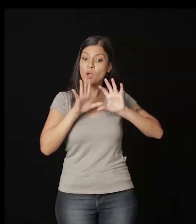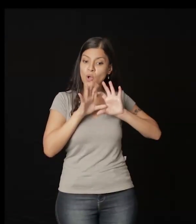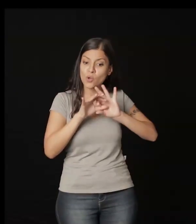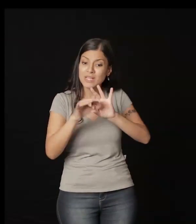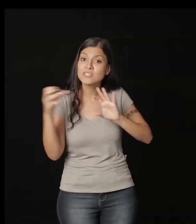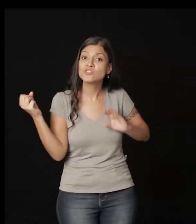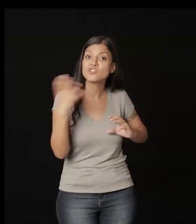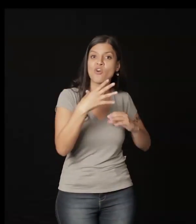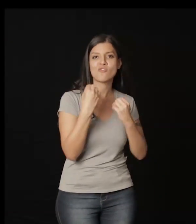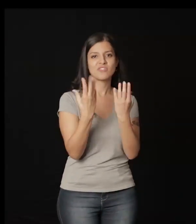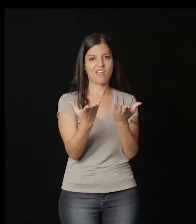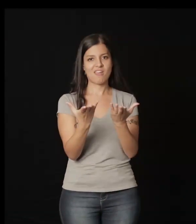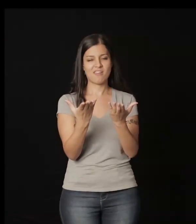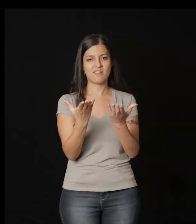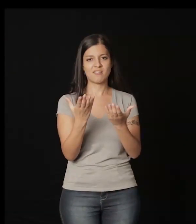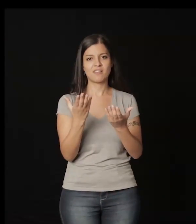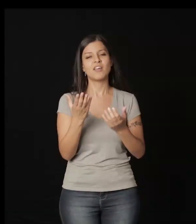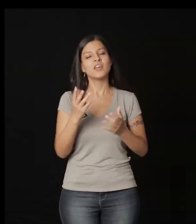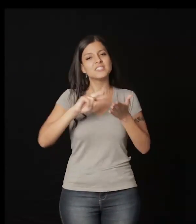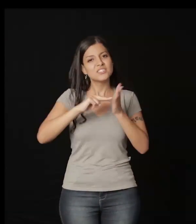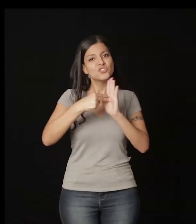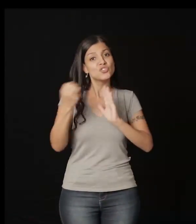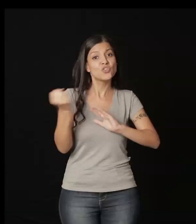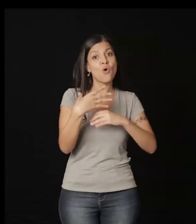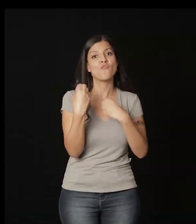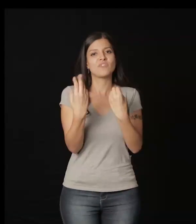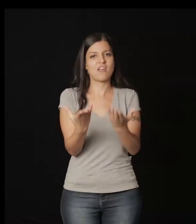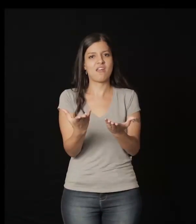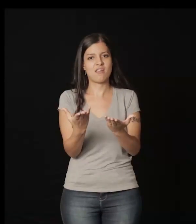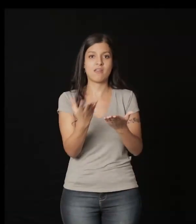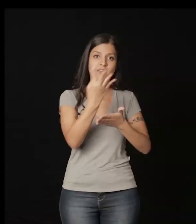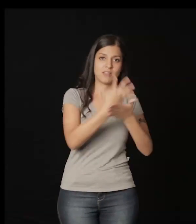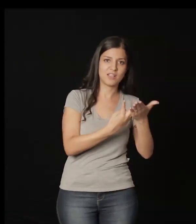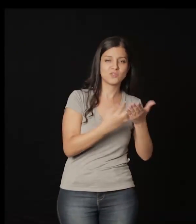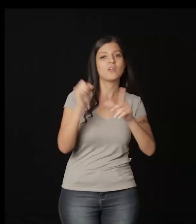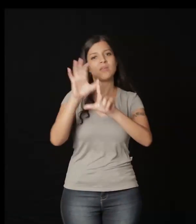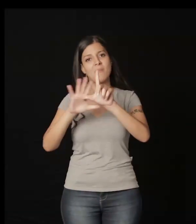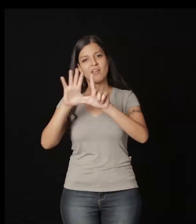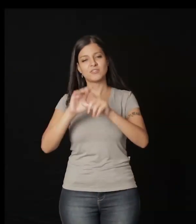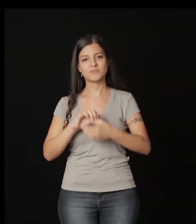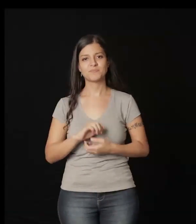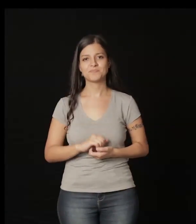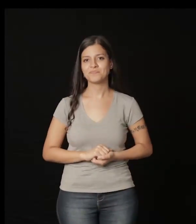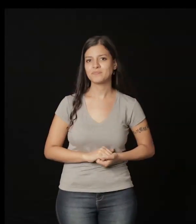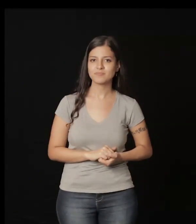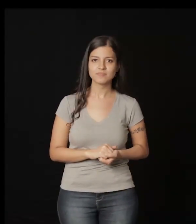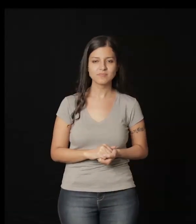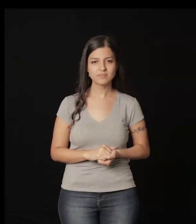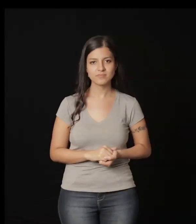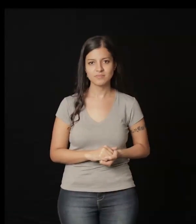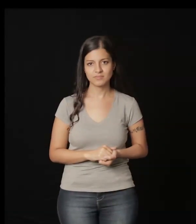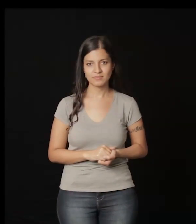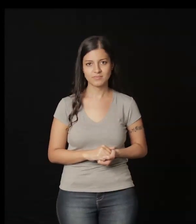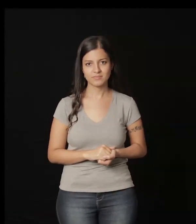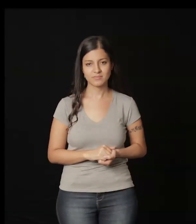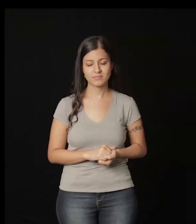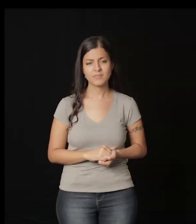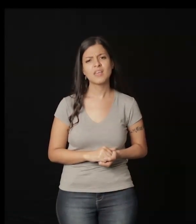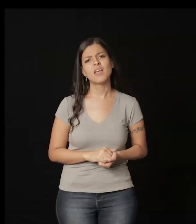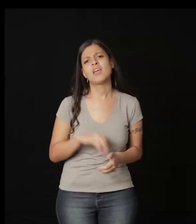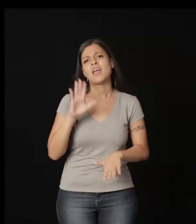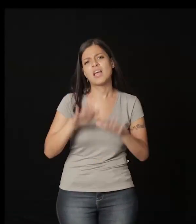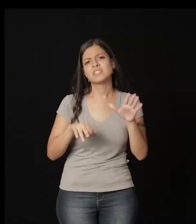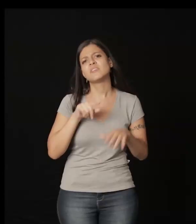recontextualizar a imagem. Então, você traz um sentido novo para a imagem e para o texto. E, em alguns momentos,